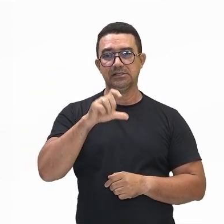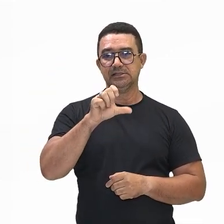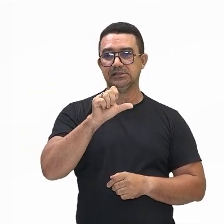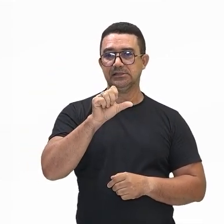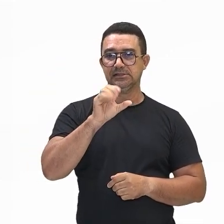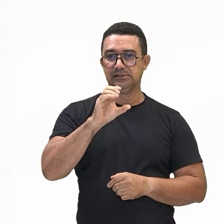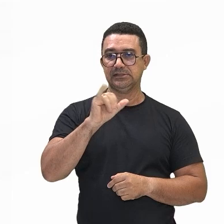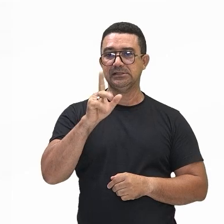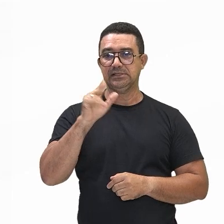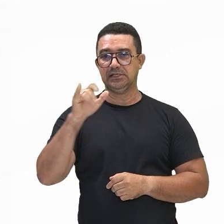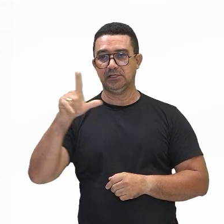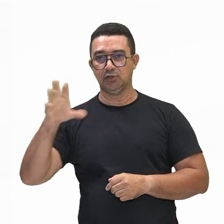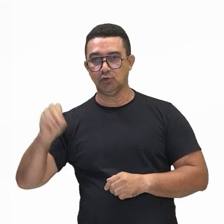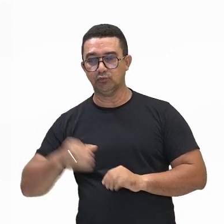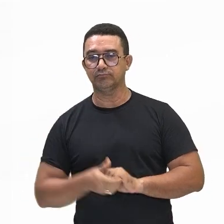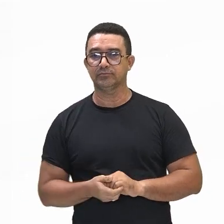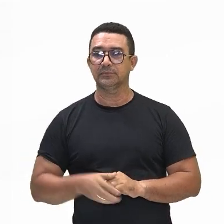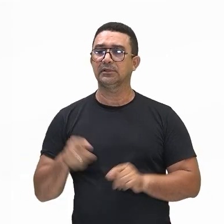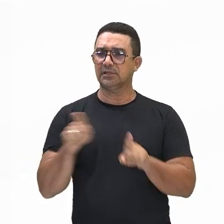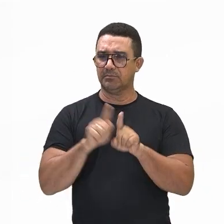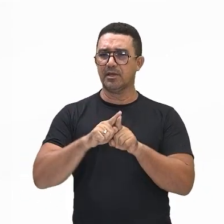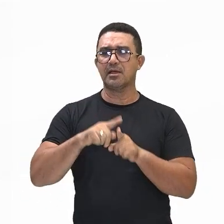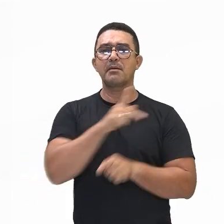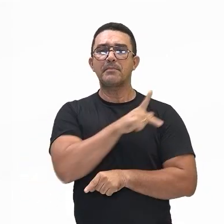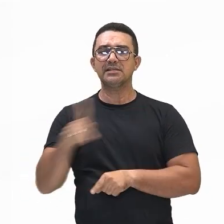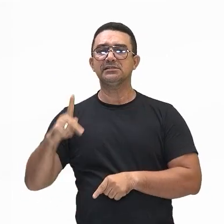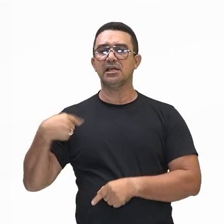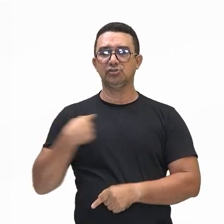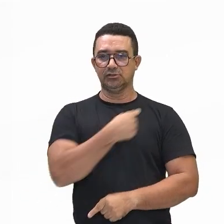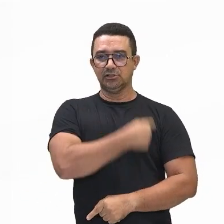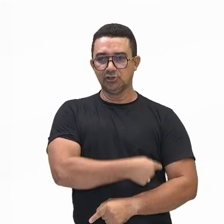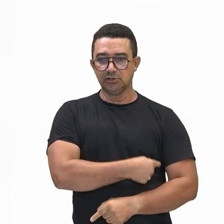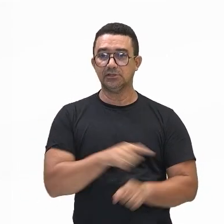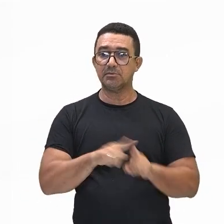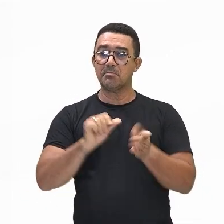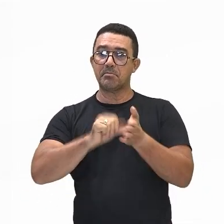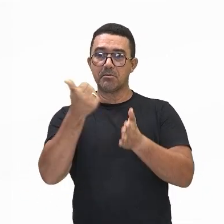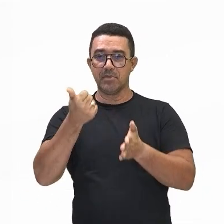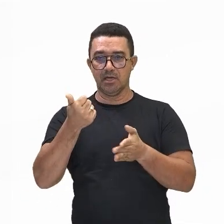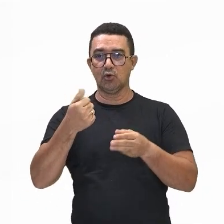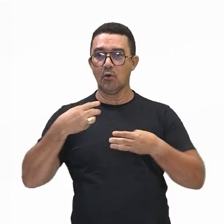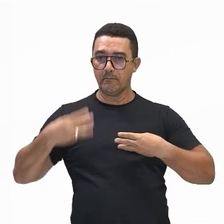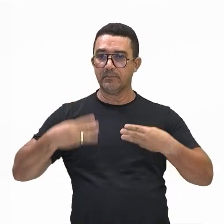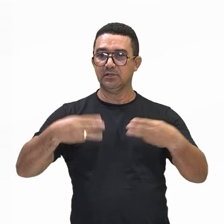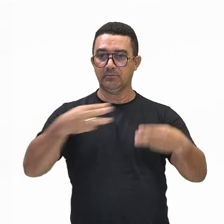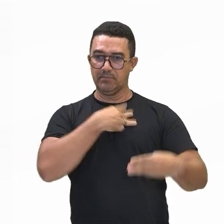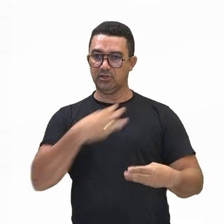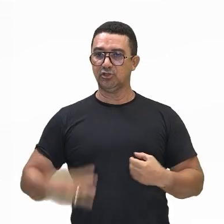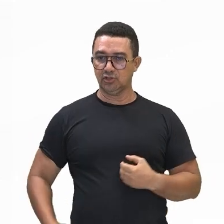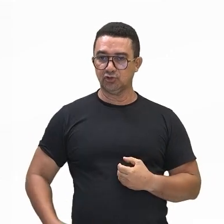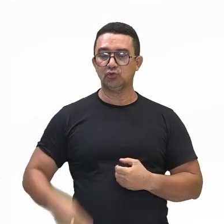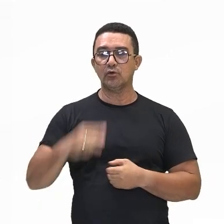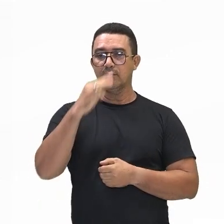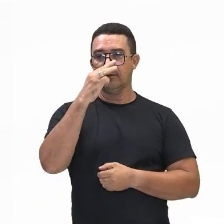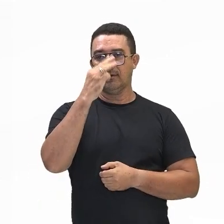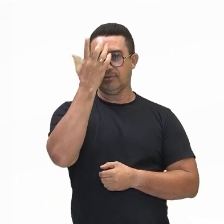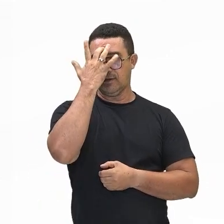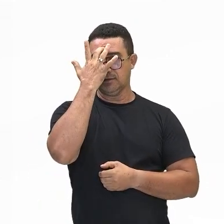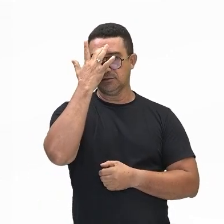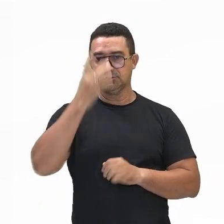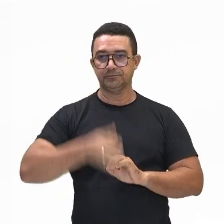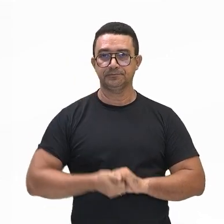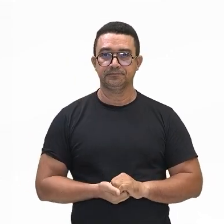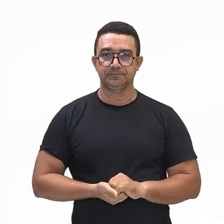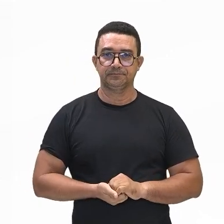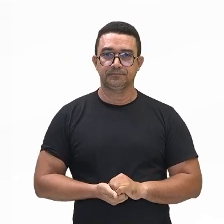Ramaphosa, Xi Jinping da China e também o primeiro-ministro aí de Narendra Modi da Índia, tá? E